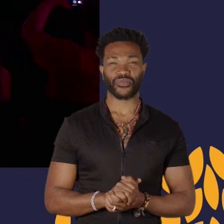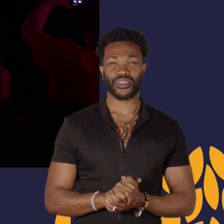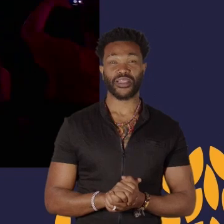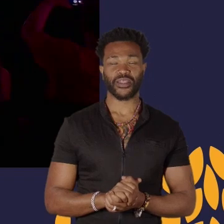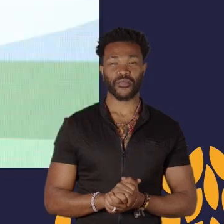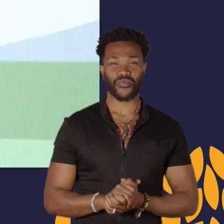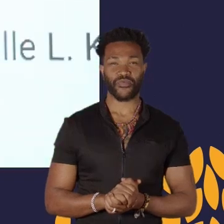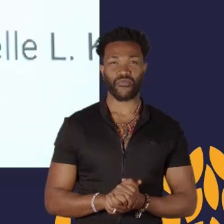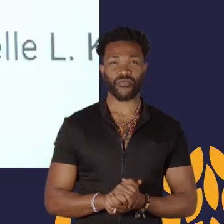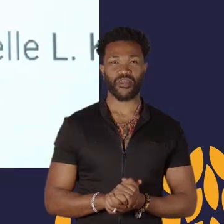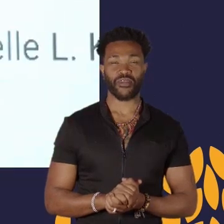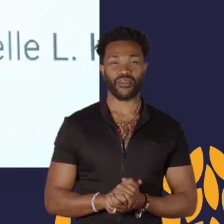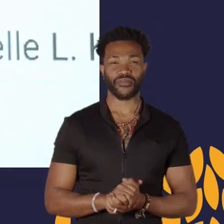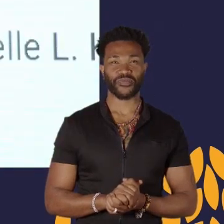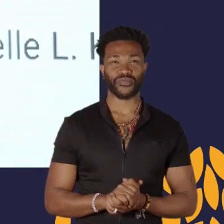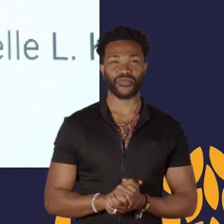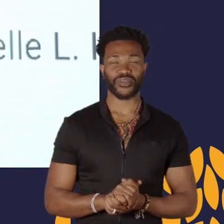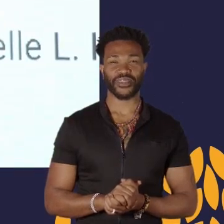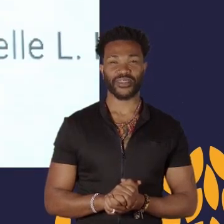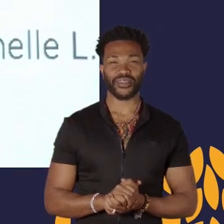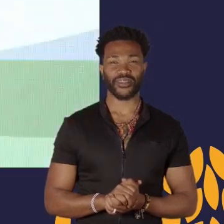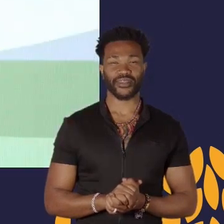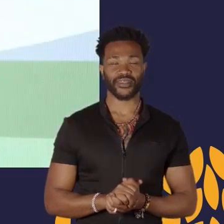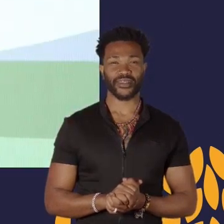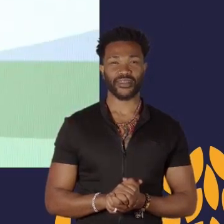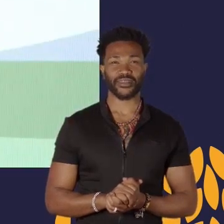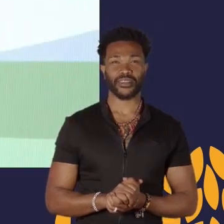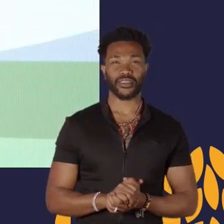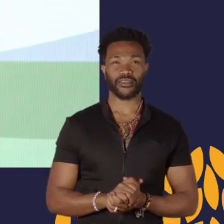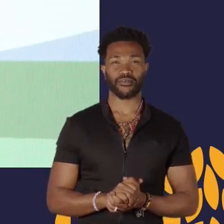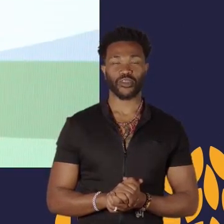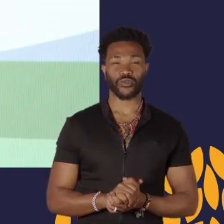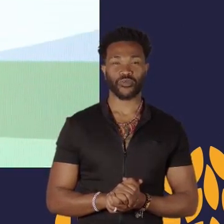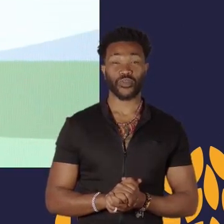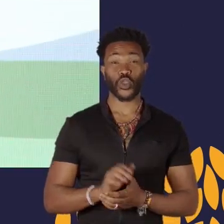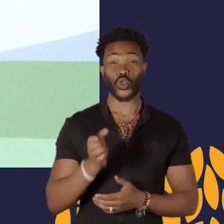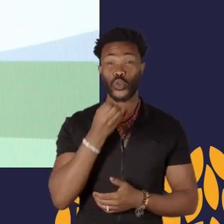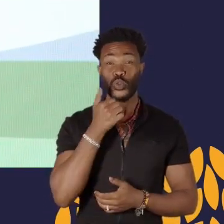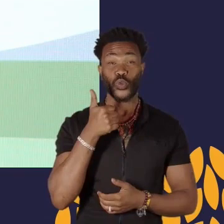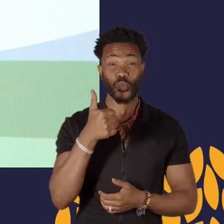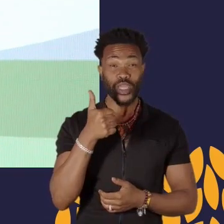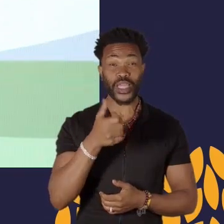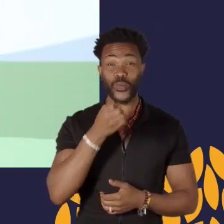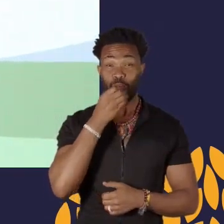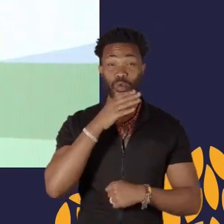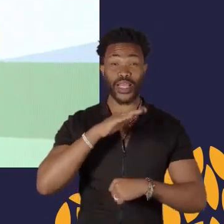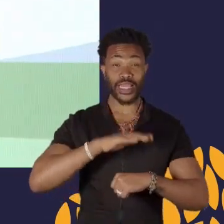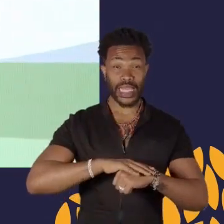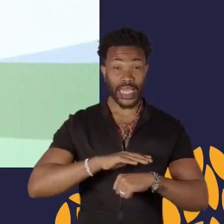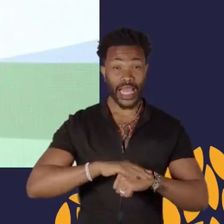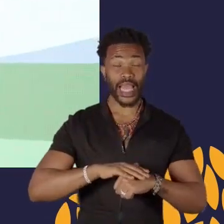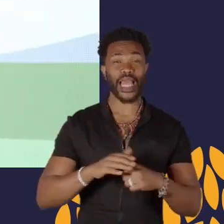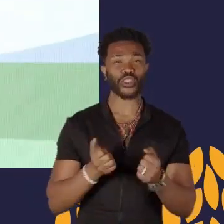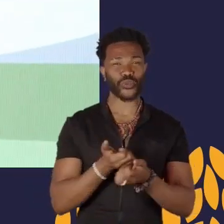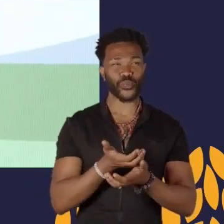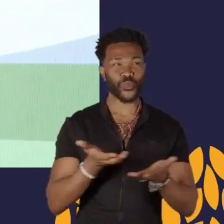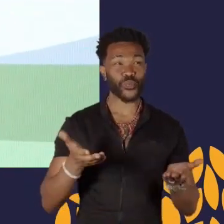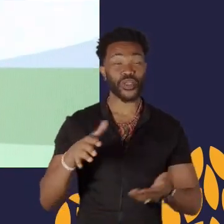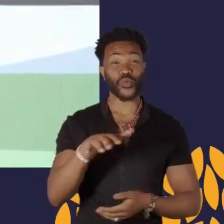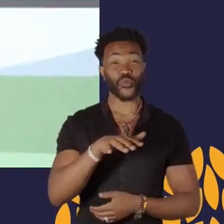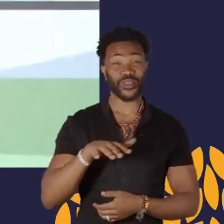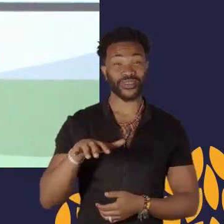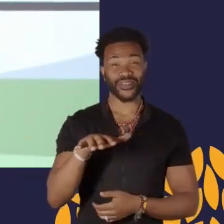Tá, beleza, deixa eu só... É esse aqui mesmo, tá ótimo. Tudo bem, gente? Boa tarde para todo